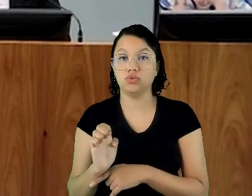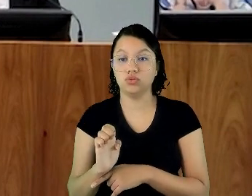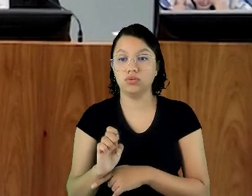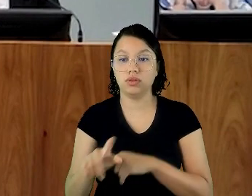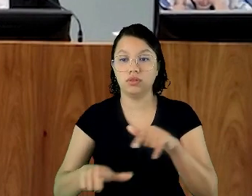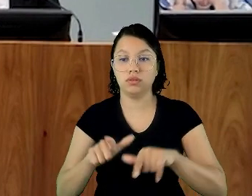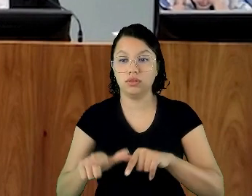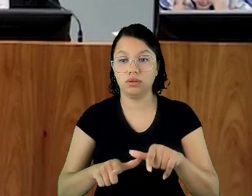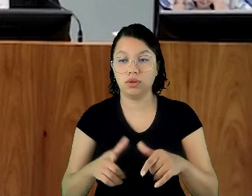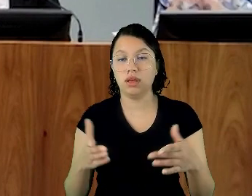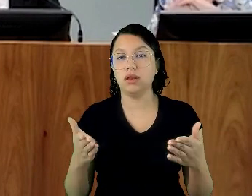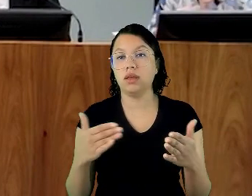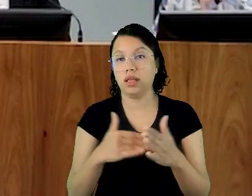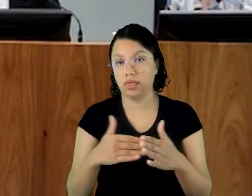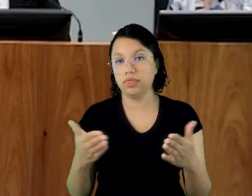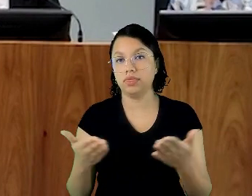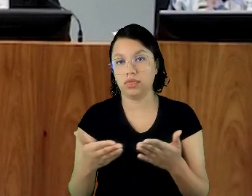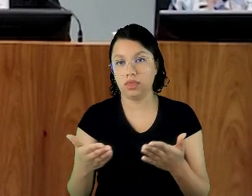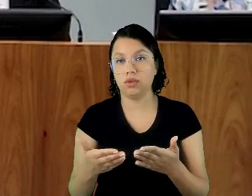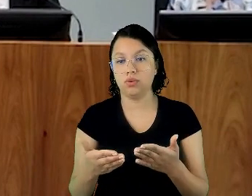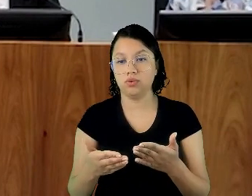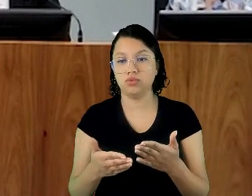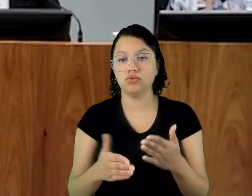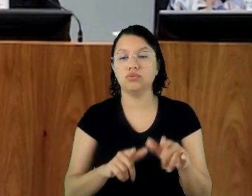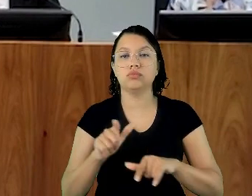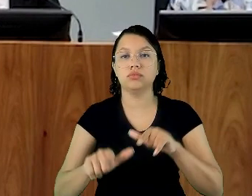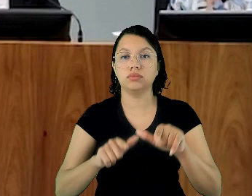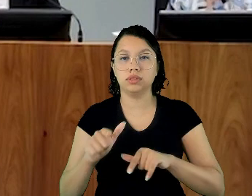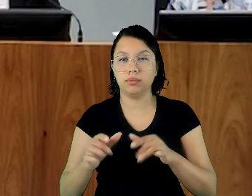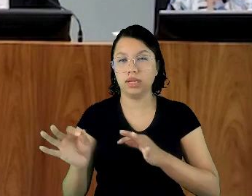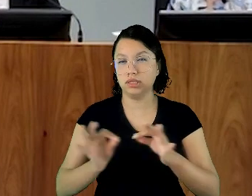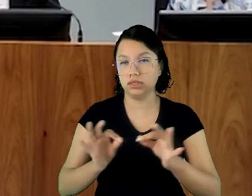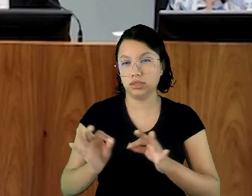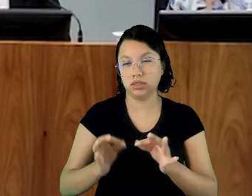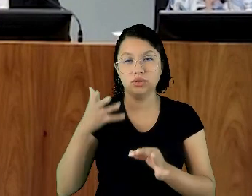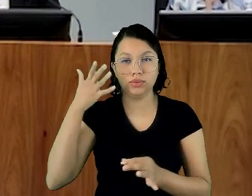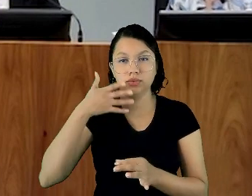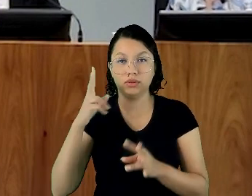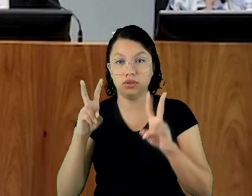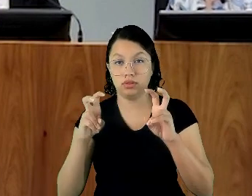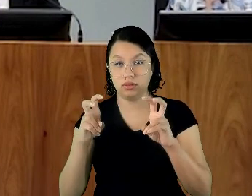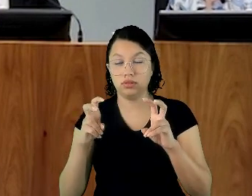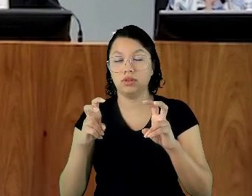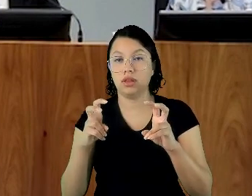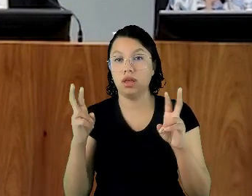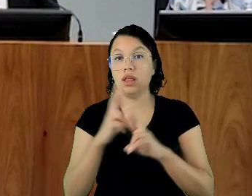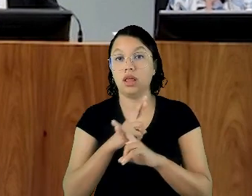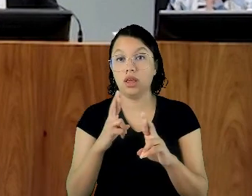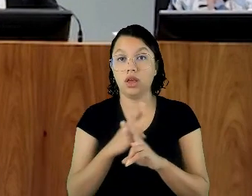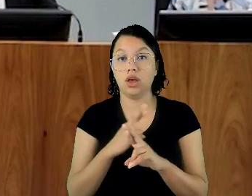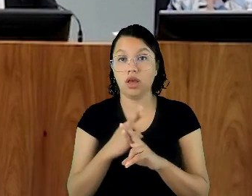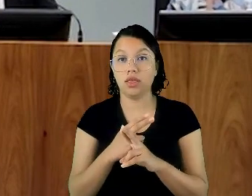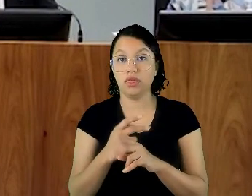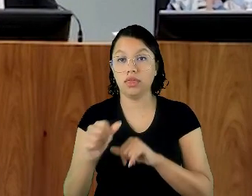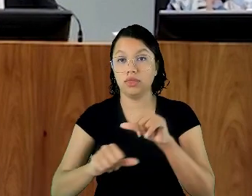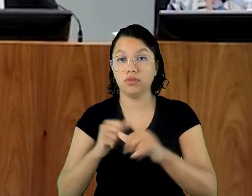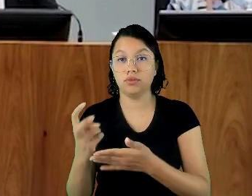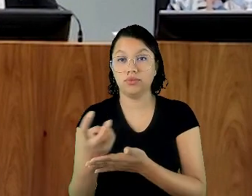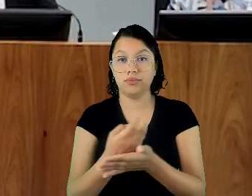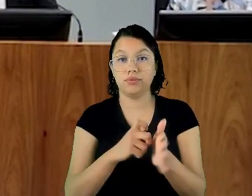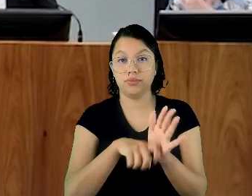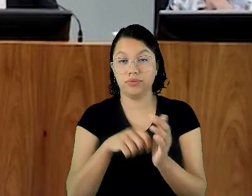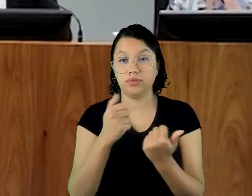hoje. Atua de forma estratégica em debates atinentes à reforma tributária, vice-presidente do Grupo da Reforma Tributária no âmbito